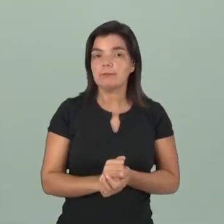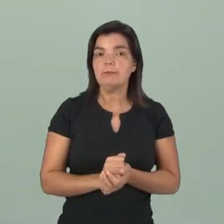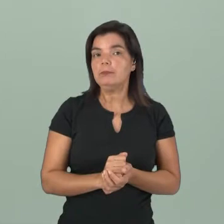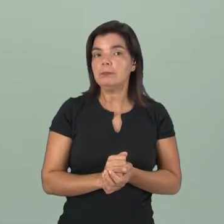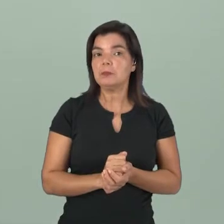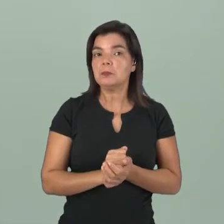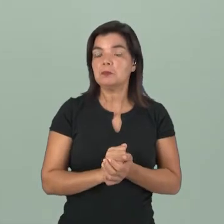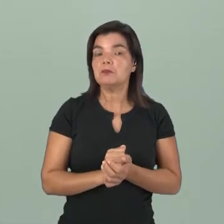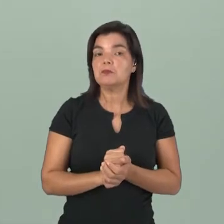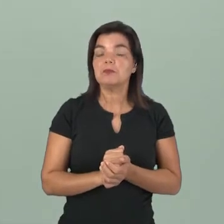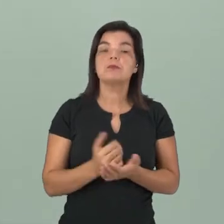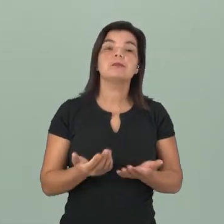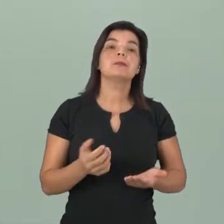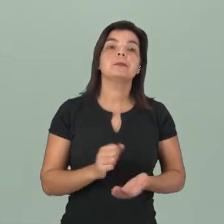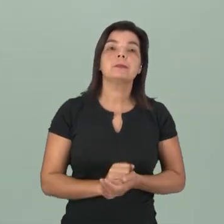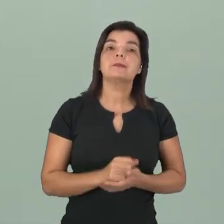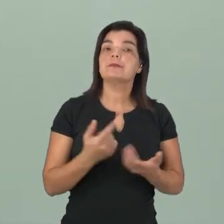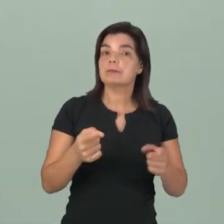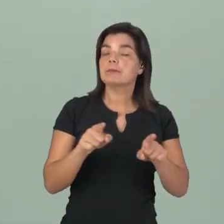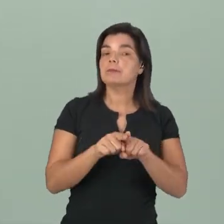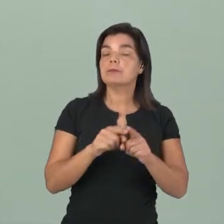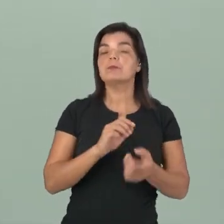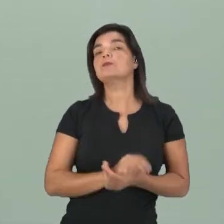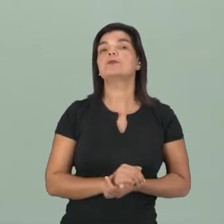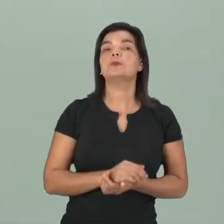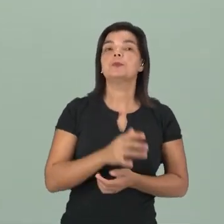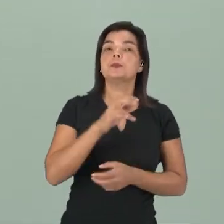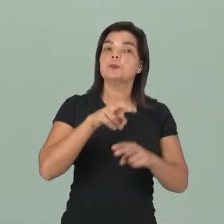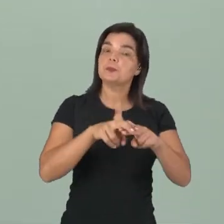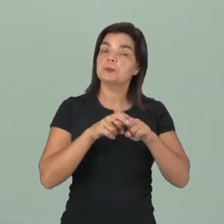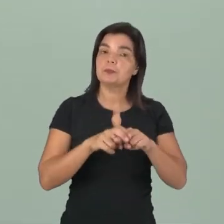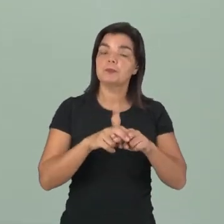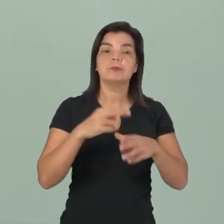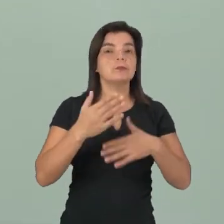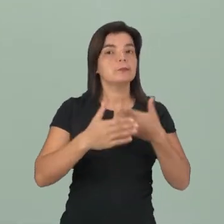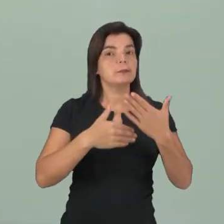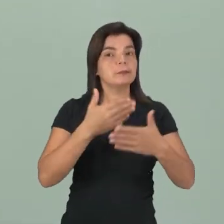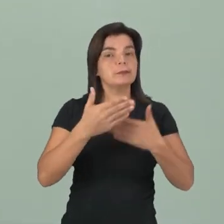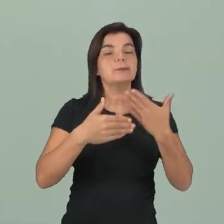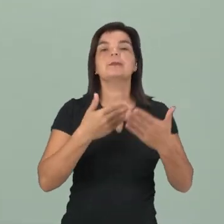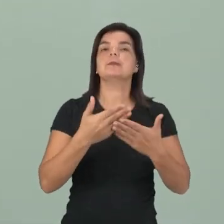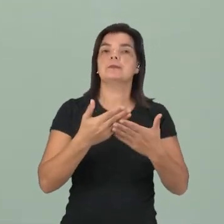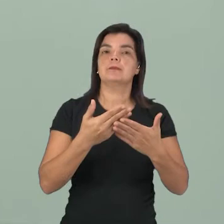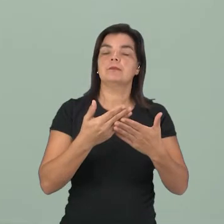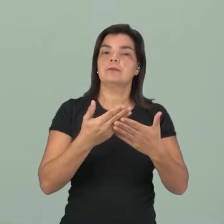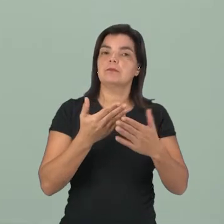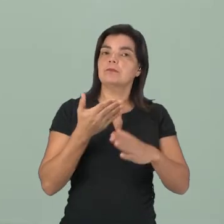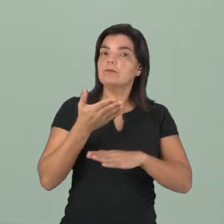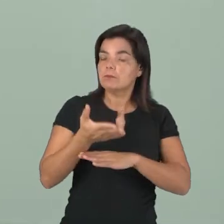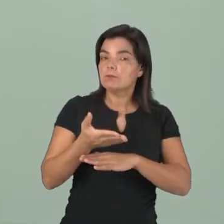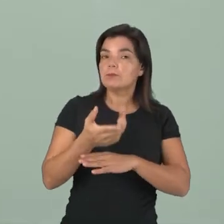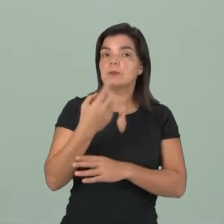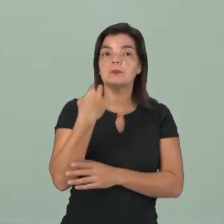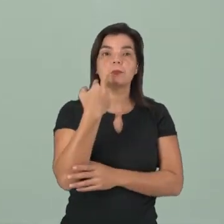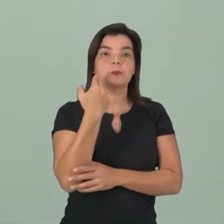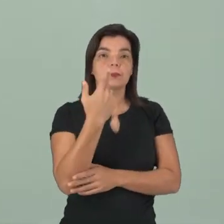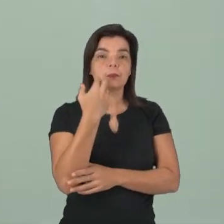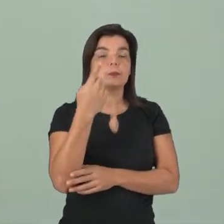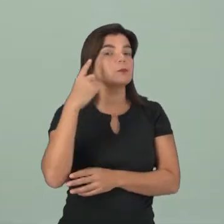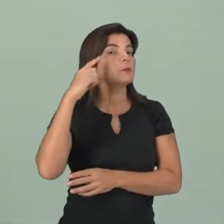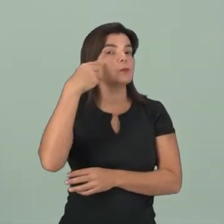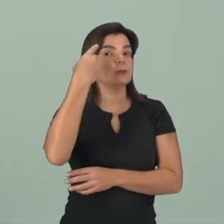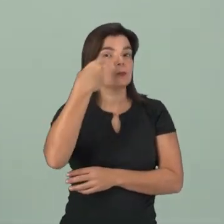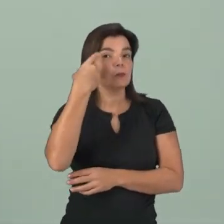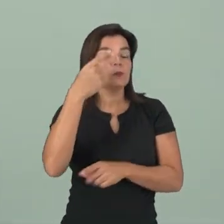passa nada, né? Então assim funciona. Por isso que quando se desenvolve, né, você está entrando, mergulhando aí numa língua estrangeira,